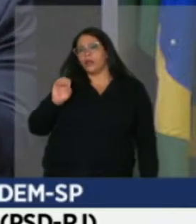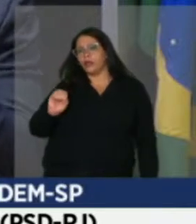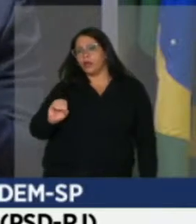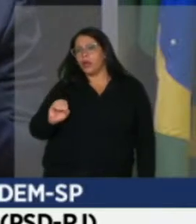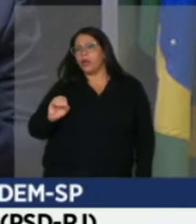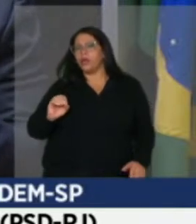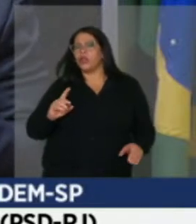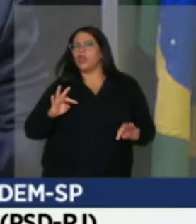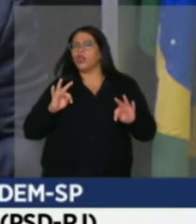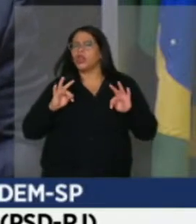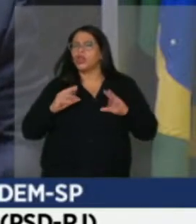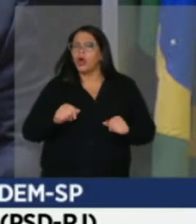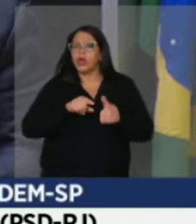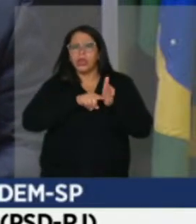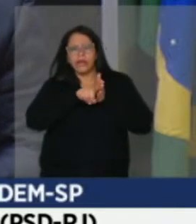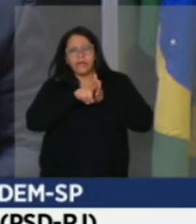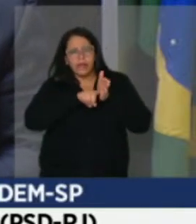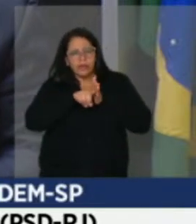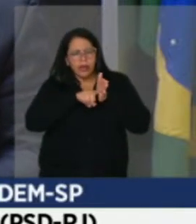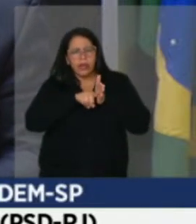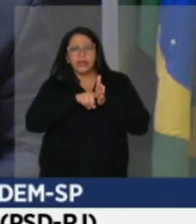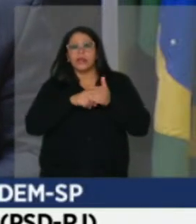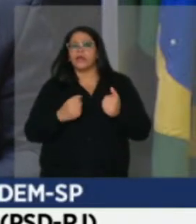a investigação criminal,